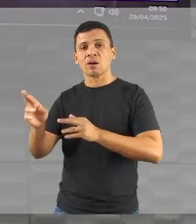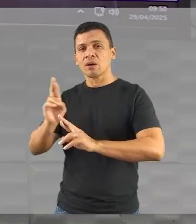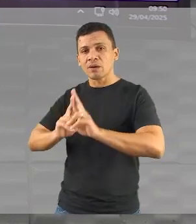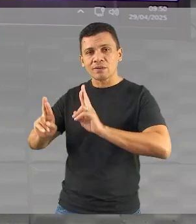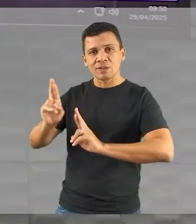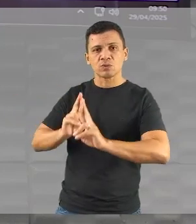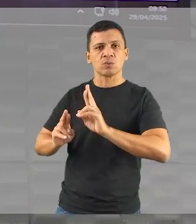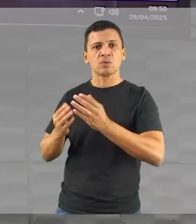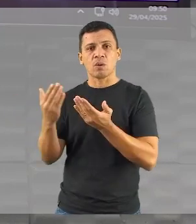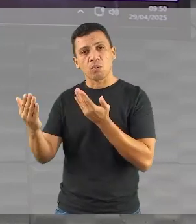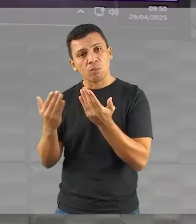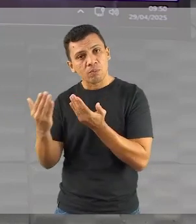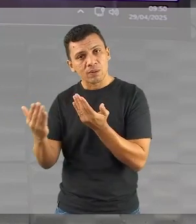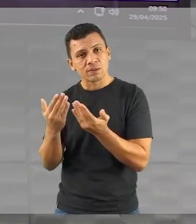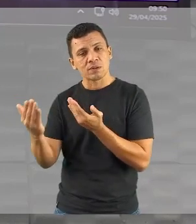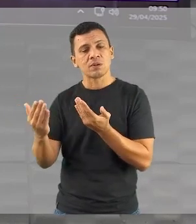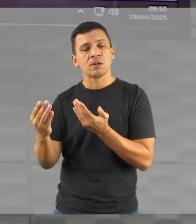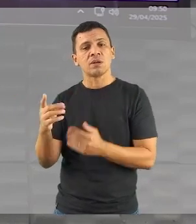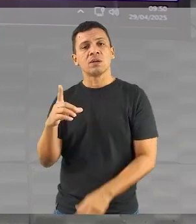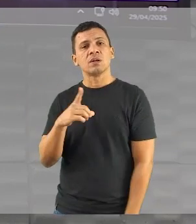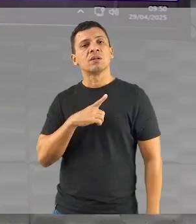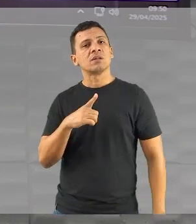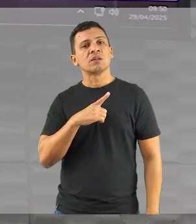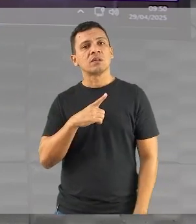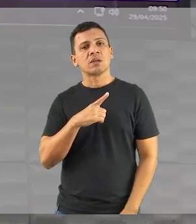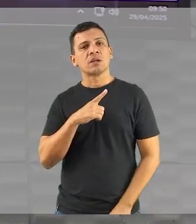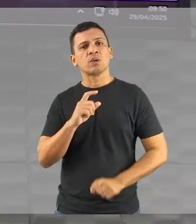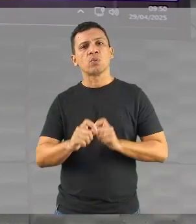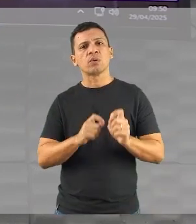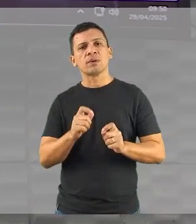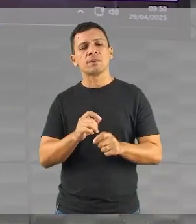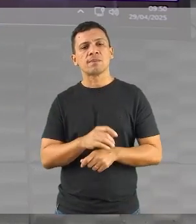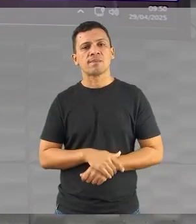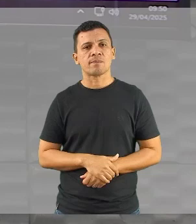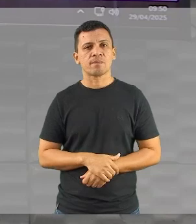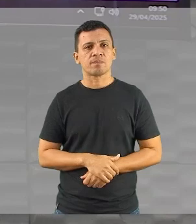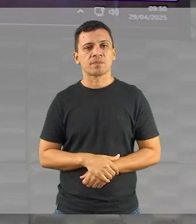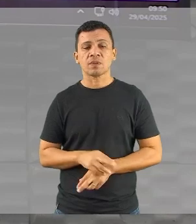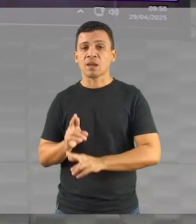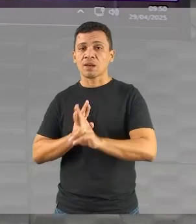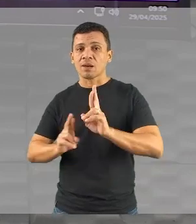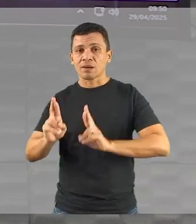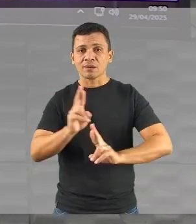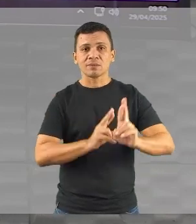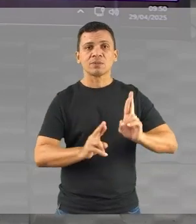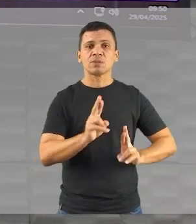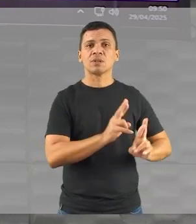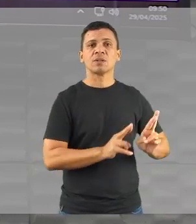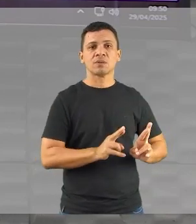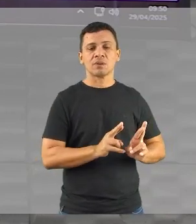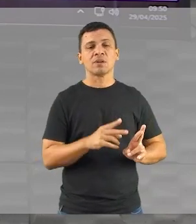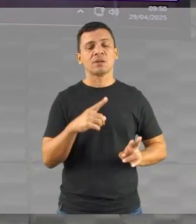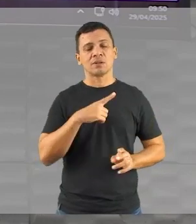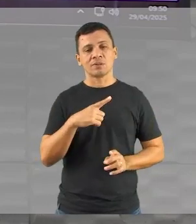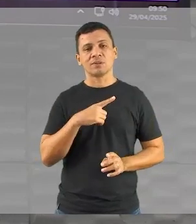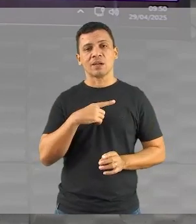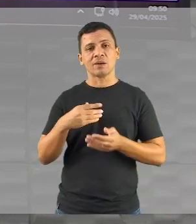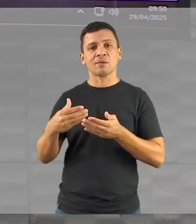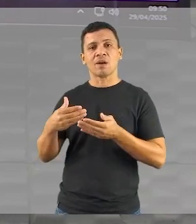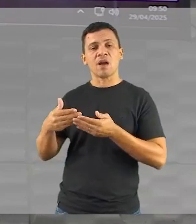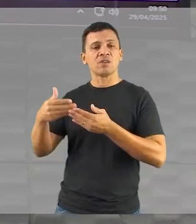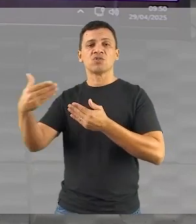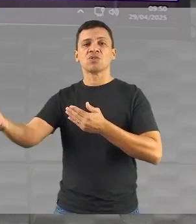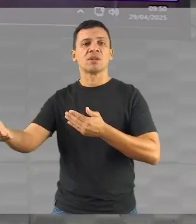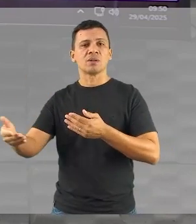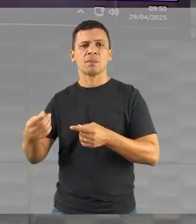relações que estão, de alguma forma, relacionadas mesmo com o fator externo. Por que